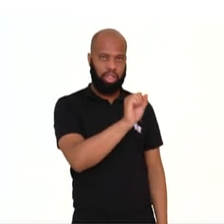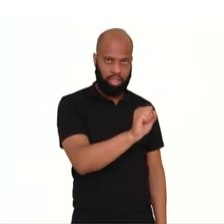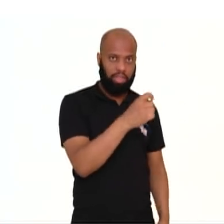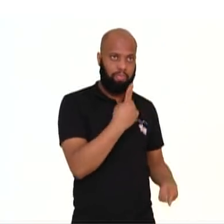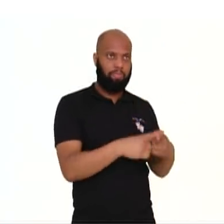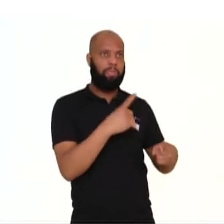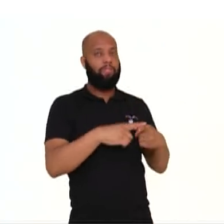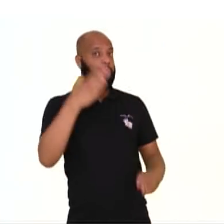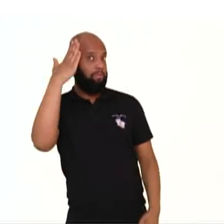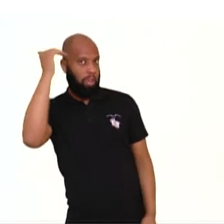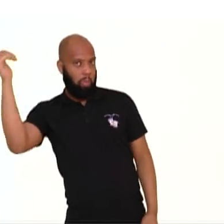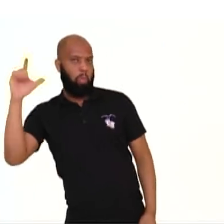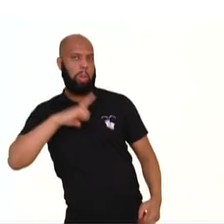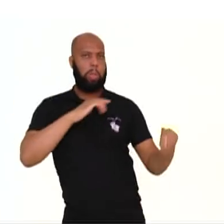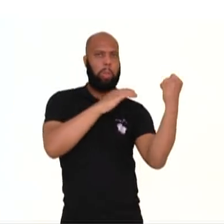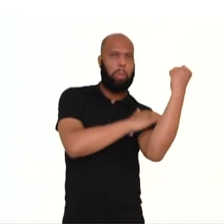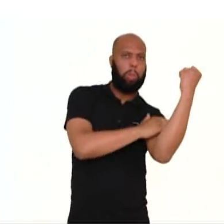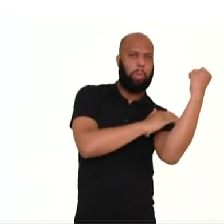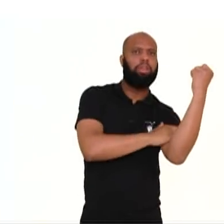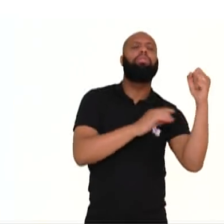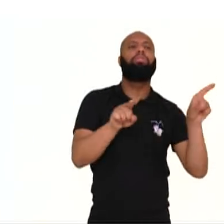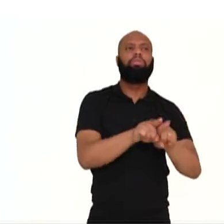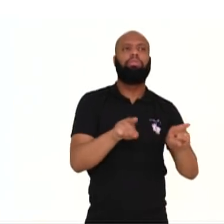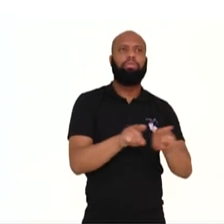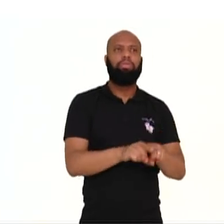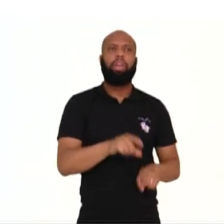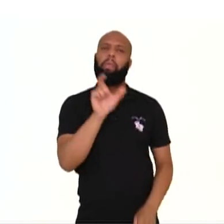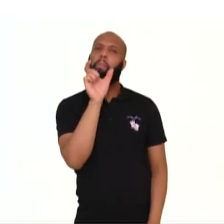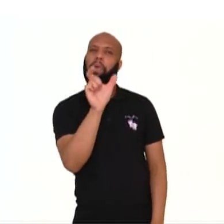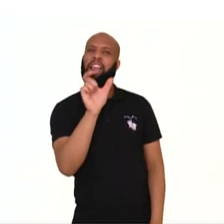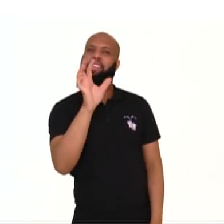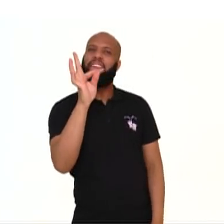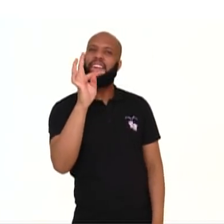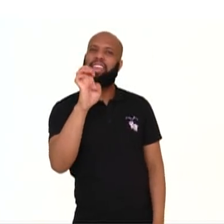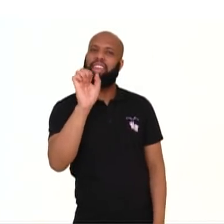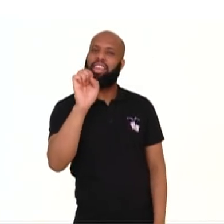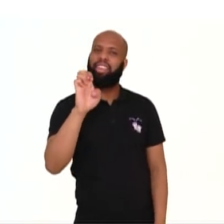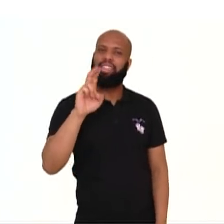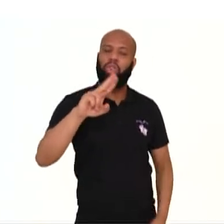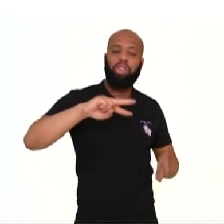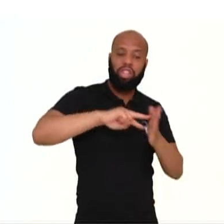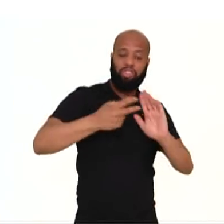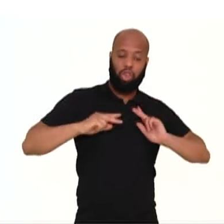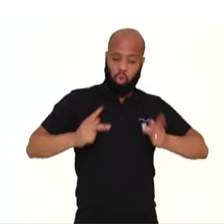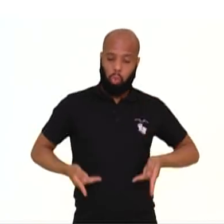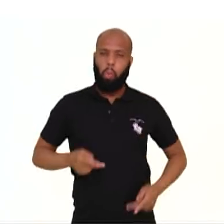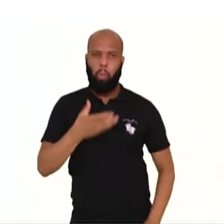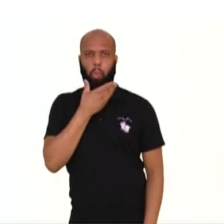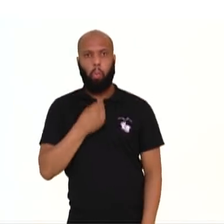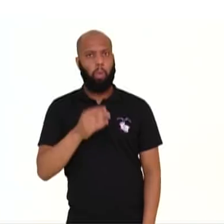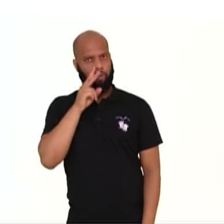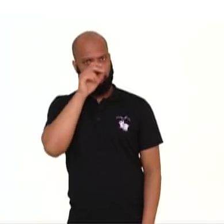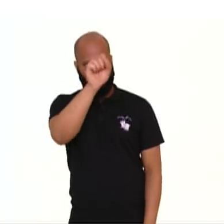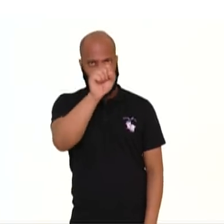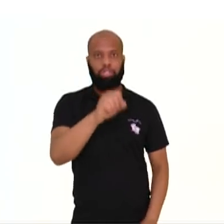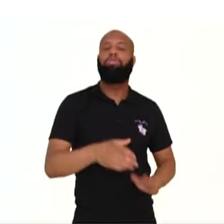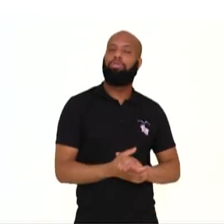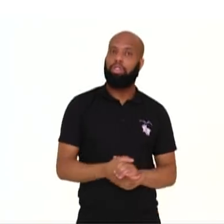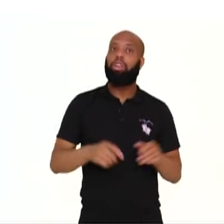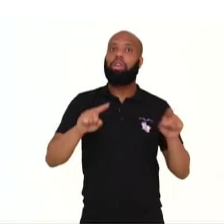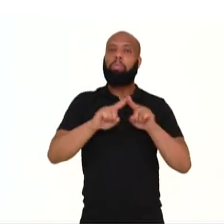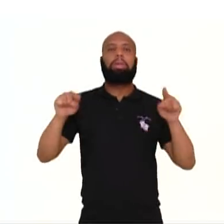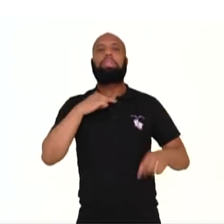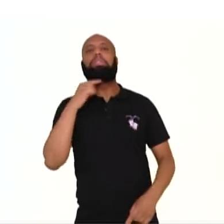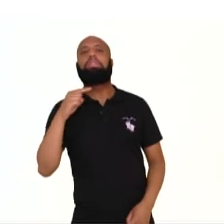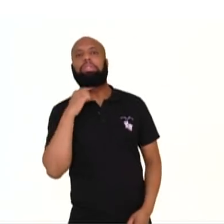um herói tão forte, significa homem forte a palavra Teseu, né? Era um homem também muito forte, um guerreiro valoroso, mas ele não conseguiria sair do